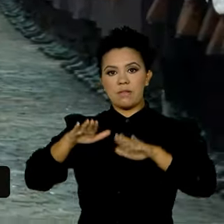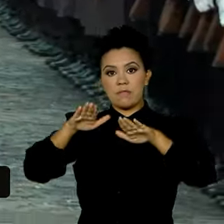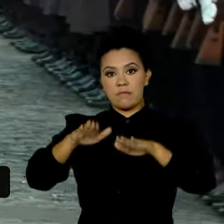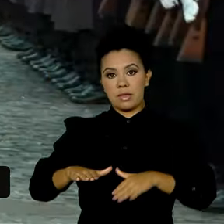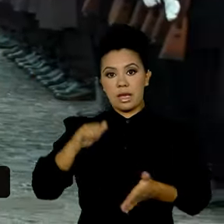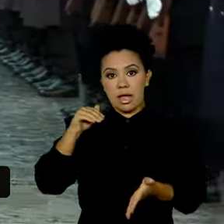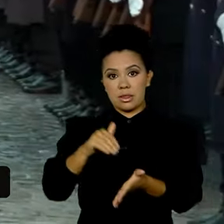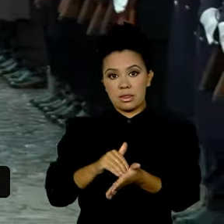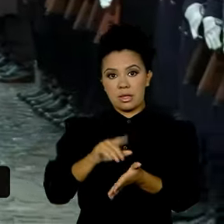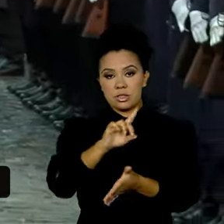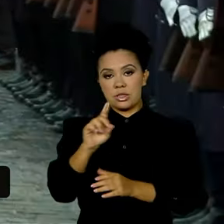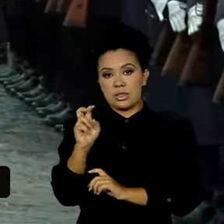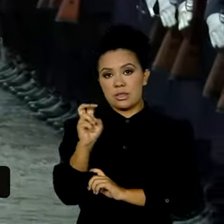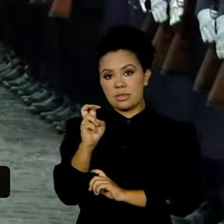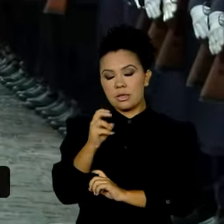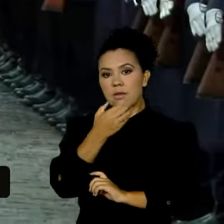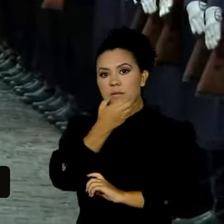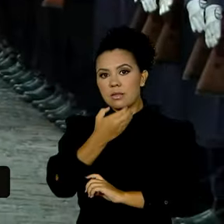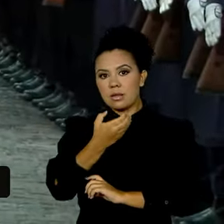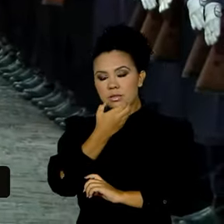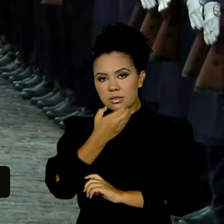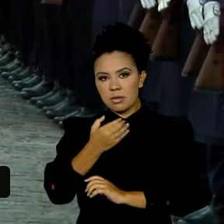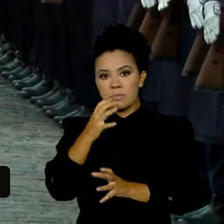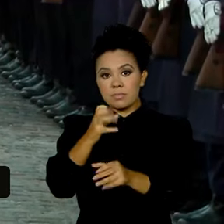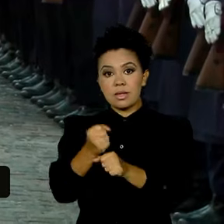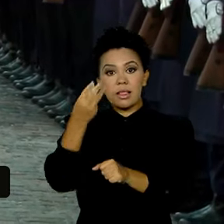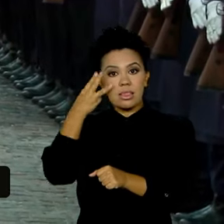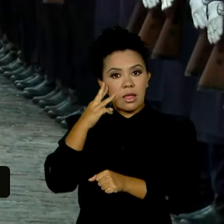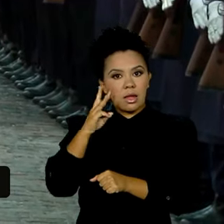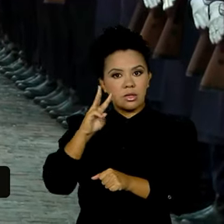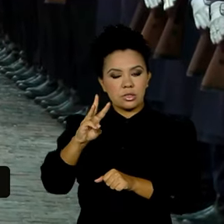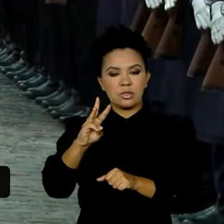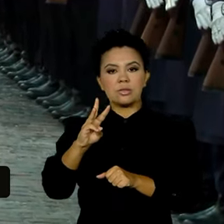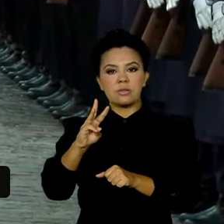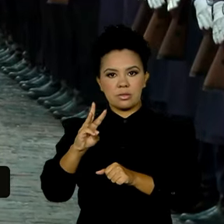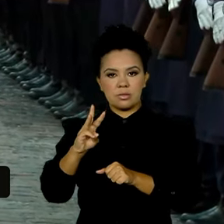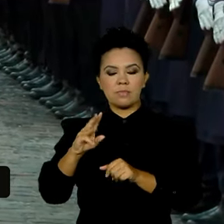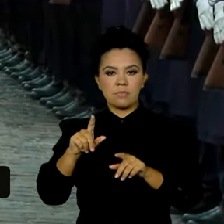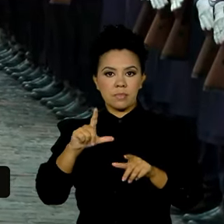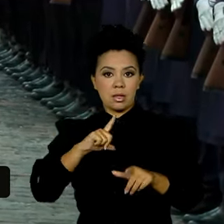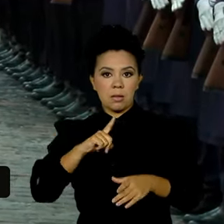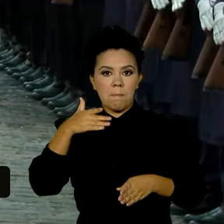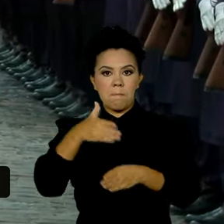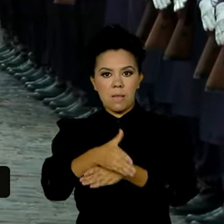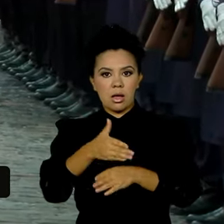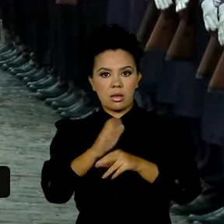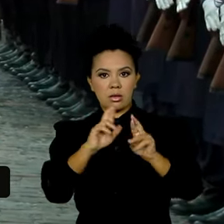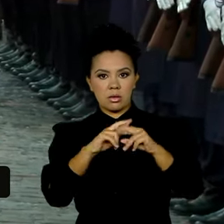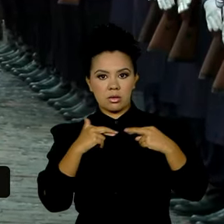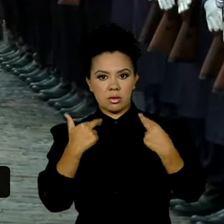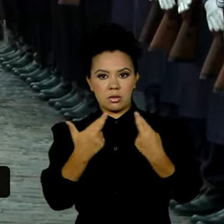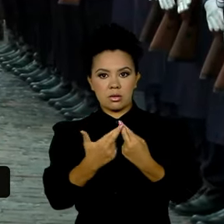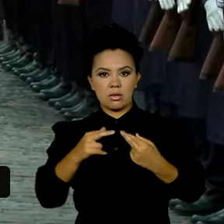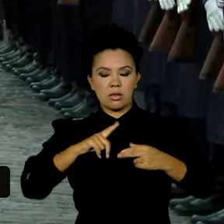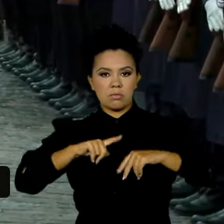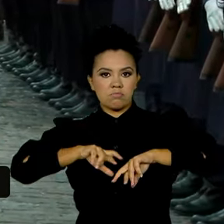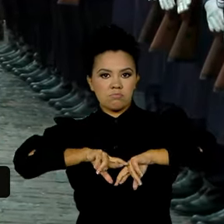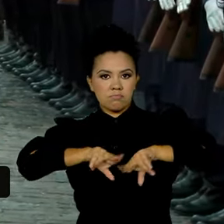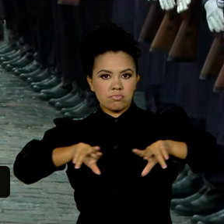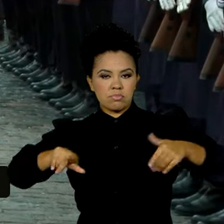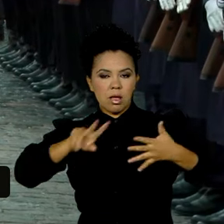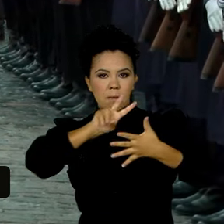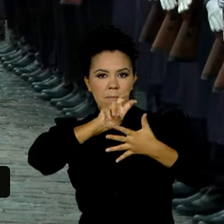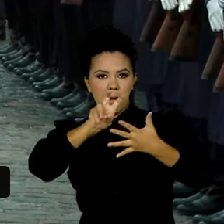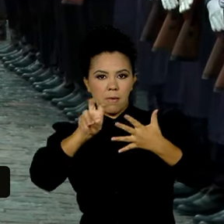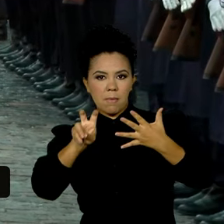de 3 dias, para participar da segunda reunião de consultas intergovernamentais de alto